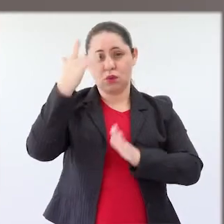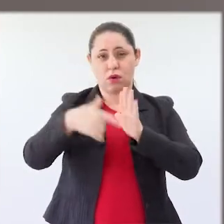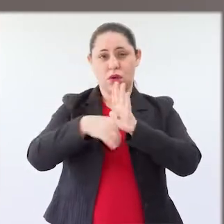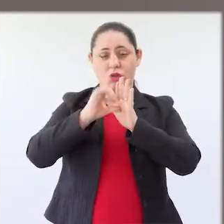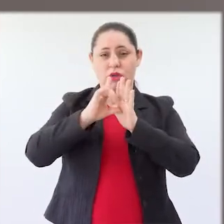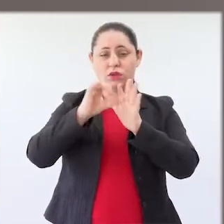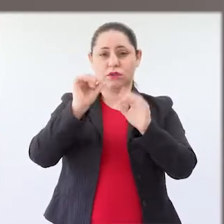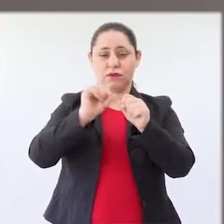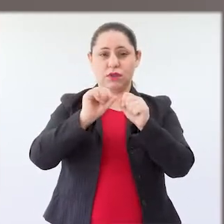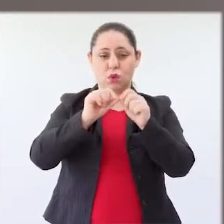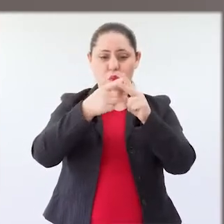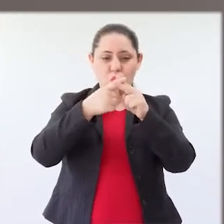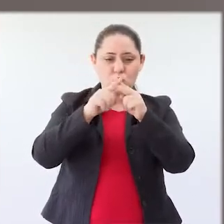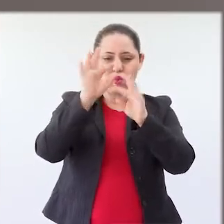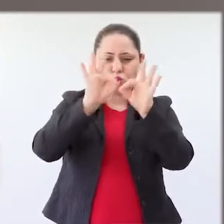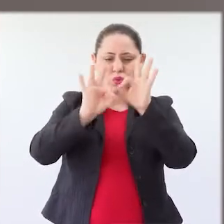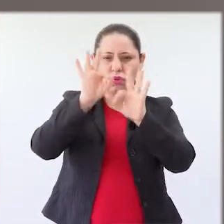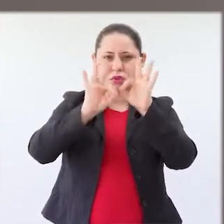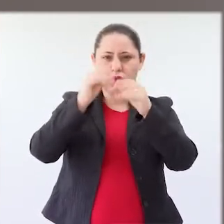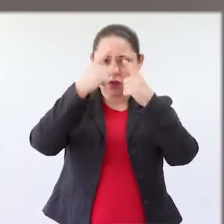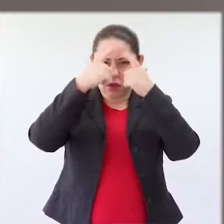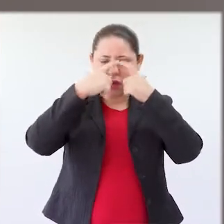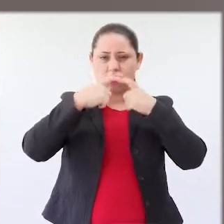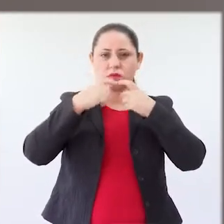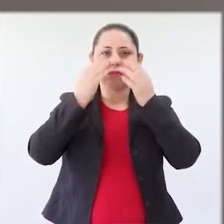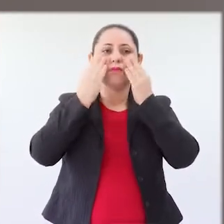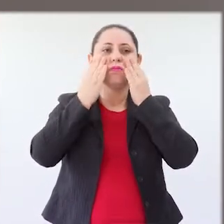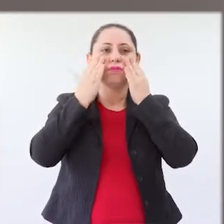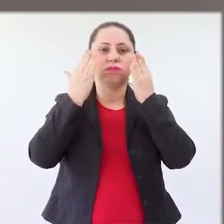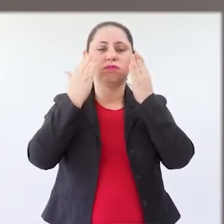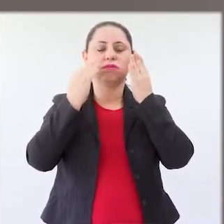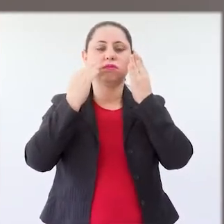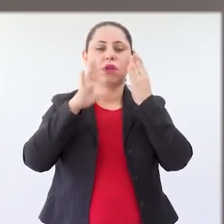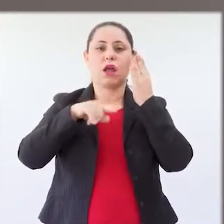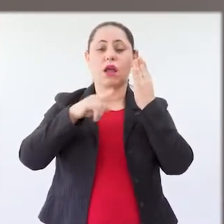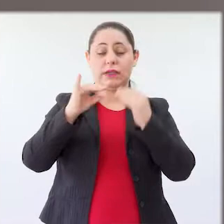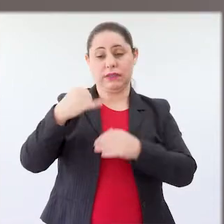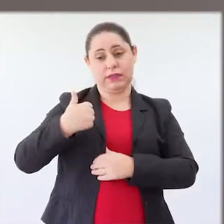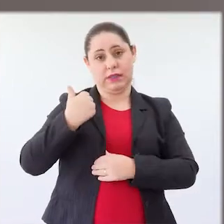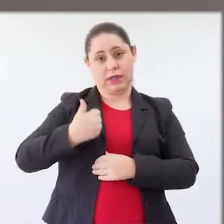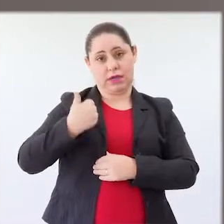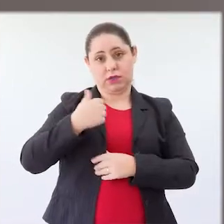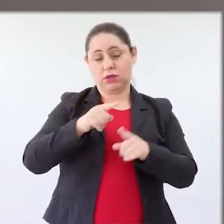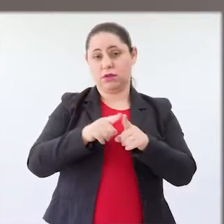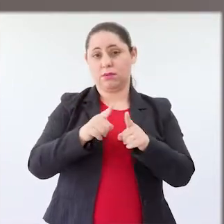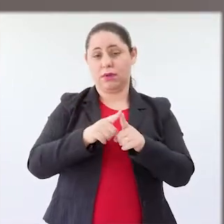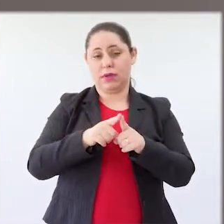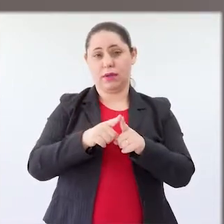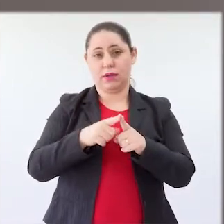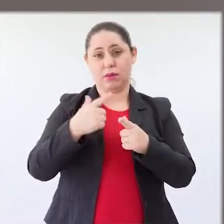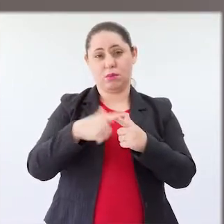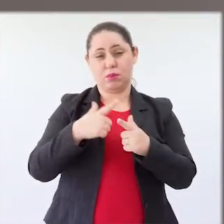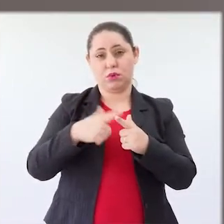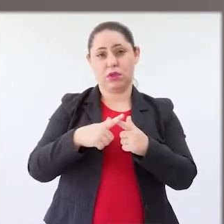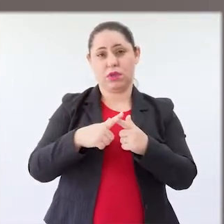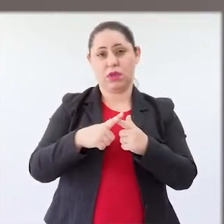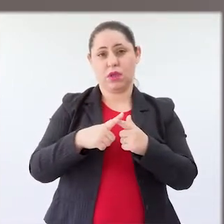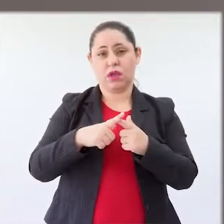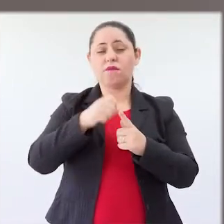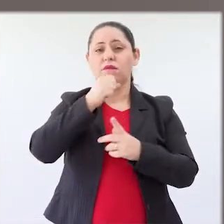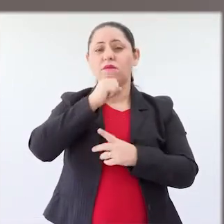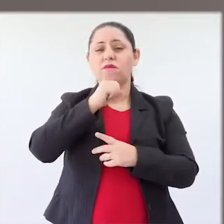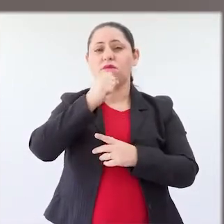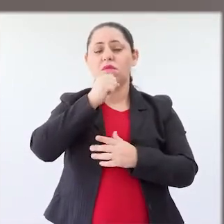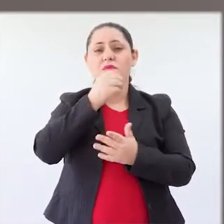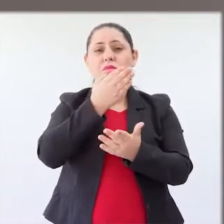uma estruturação, revolumizar, né? Dependendo da idade da paciente, porque com o processo de envelhecimento a gente vai